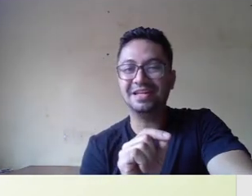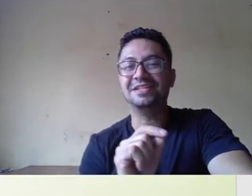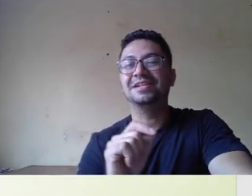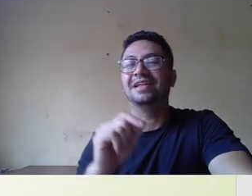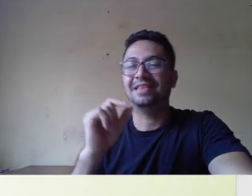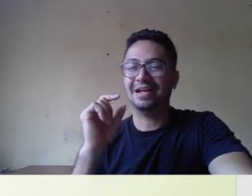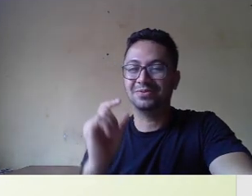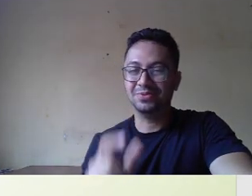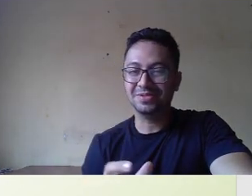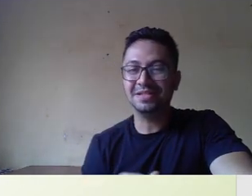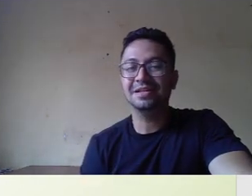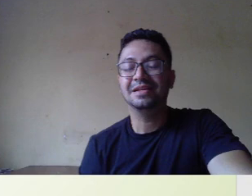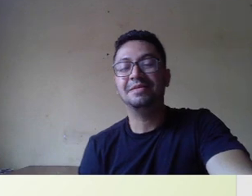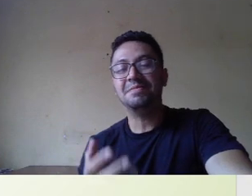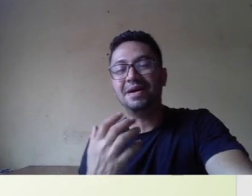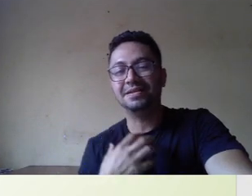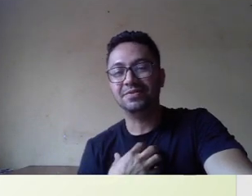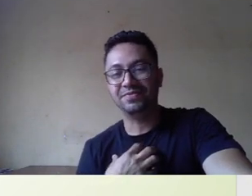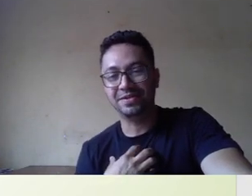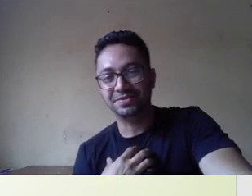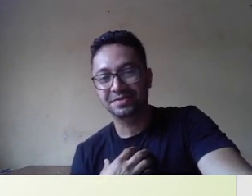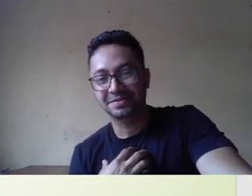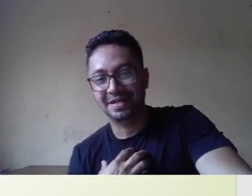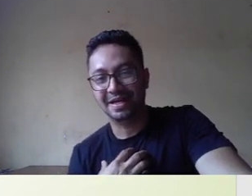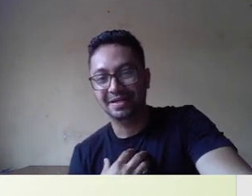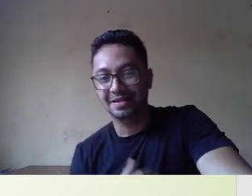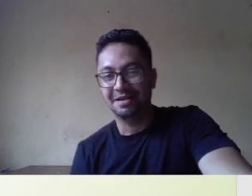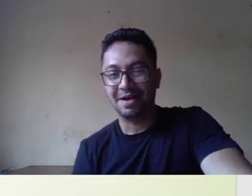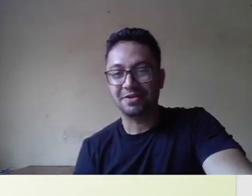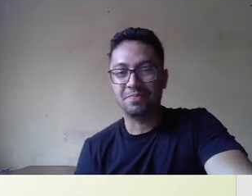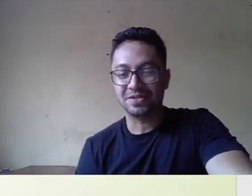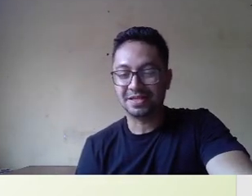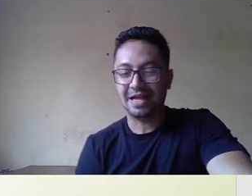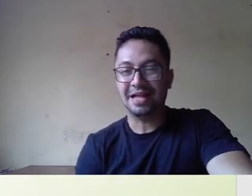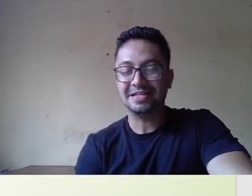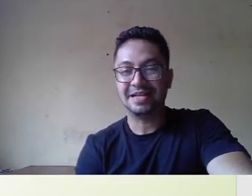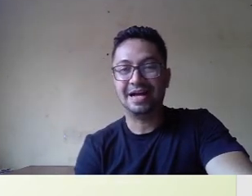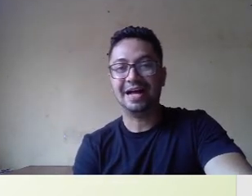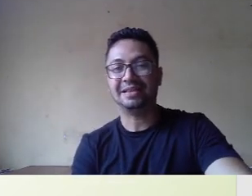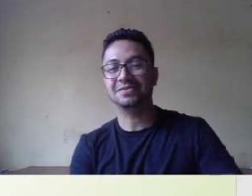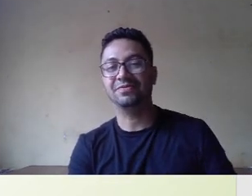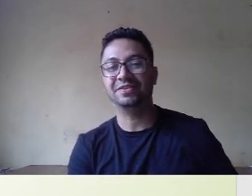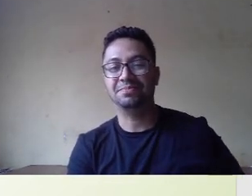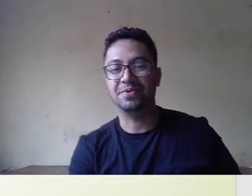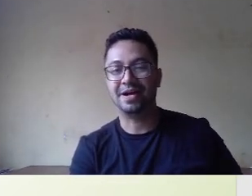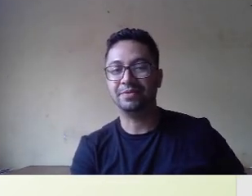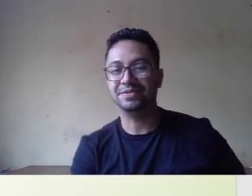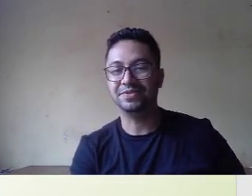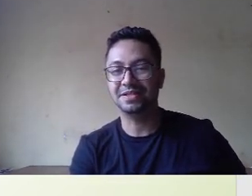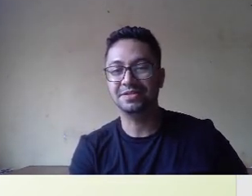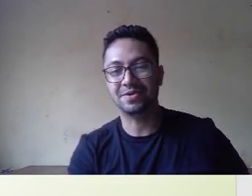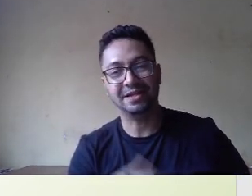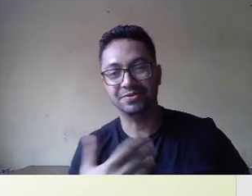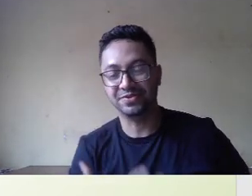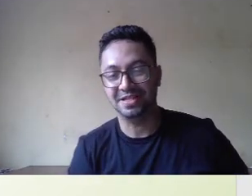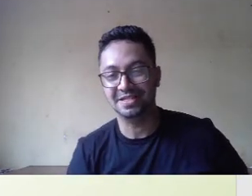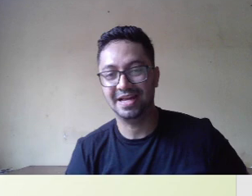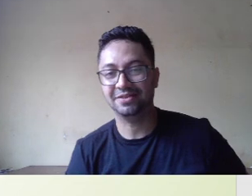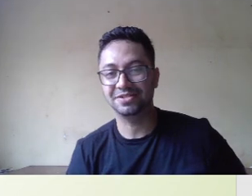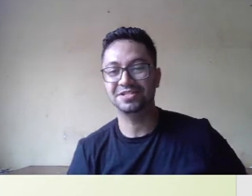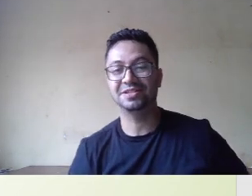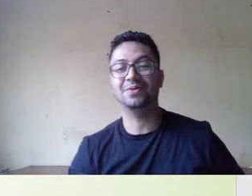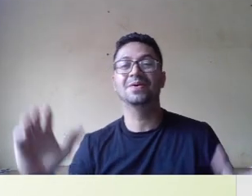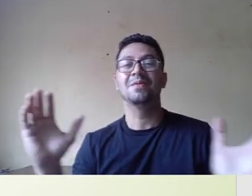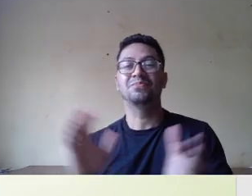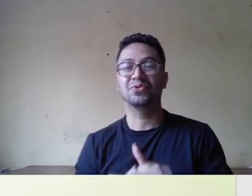façam o seguinte, traduzem e me mandem o vídeo, né, para que eu possa analisar a tradução feita por cada um de vocês ou cada um de vocês,